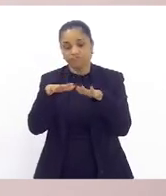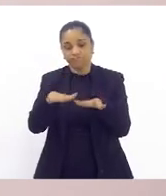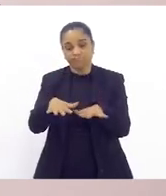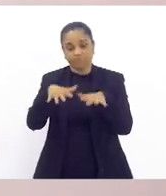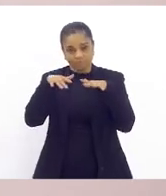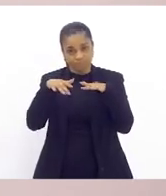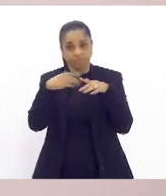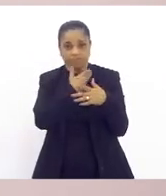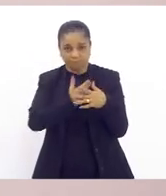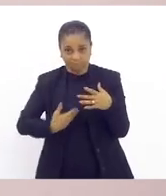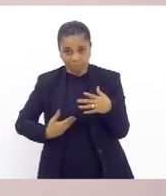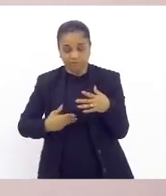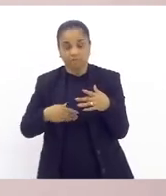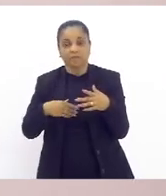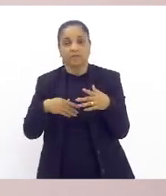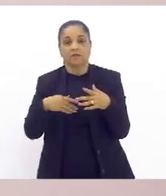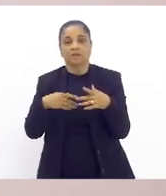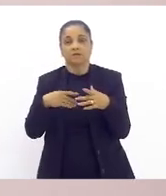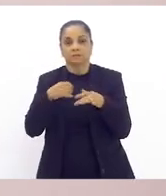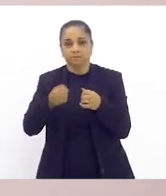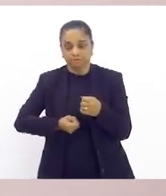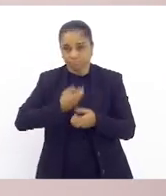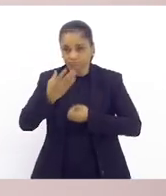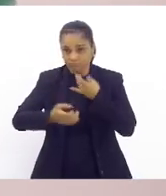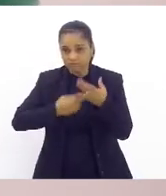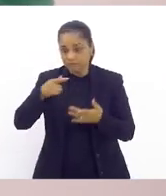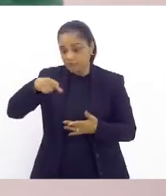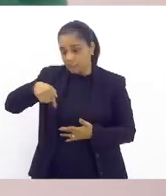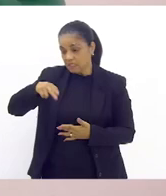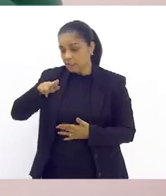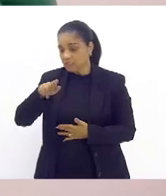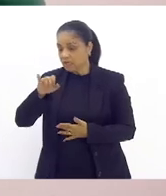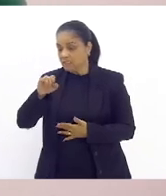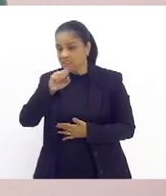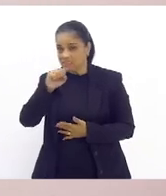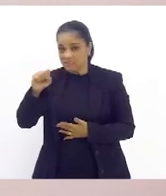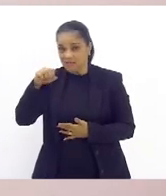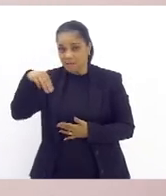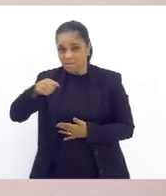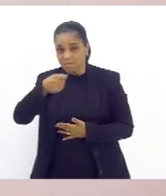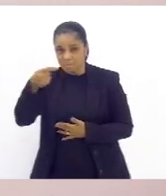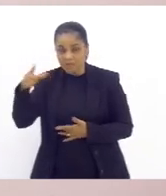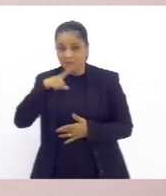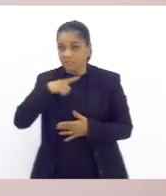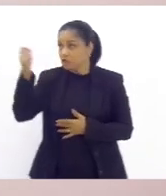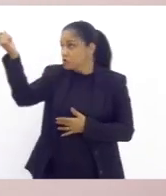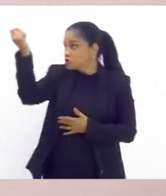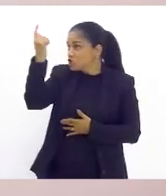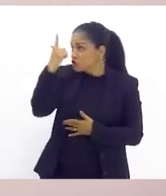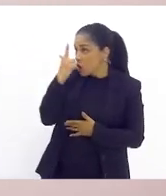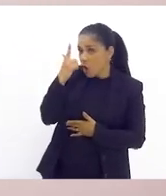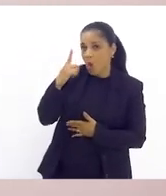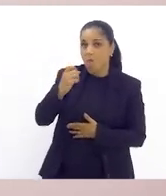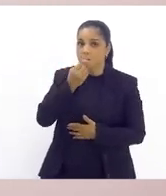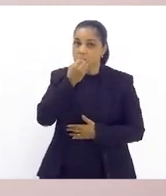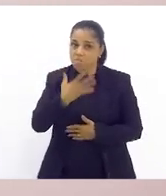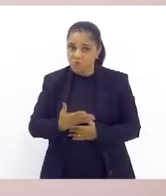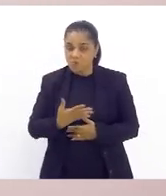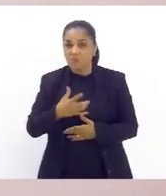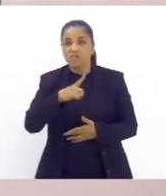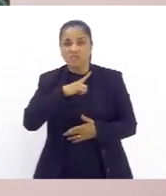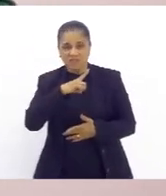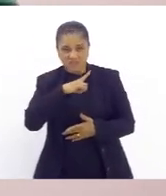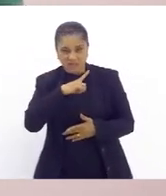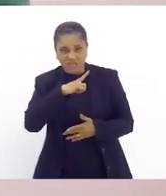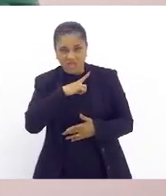que que samamã é um dos Municípios do Norte Fluminense com maior incidência solar existem